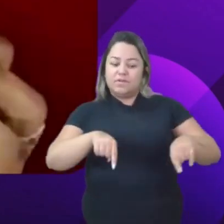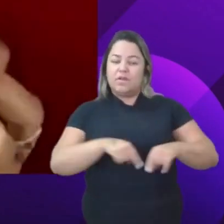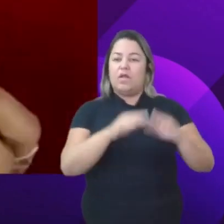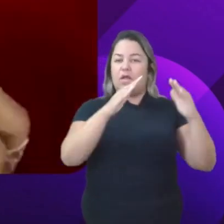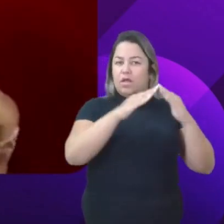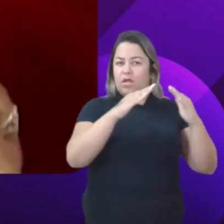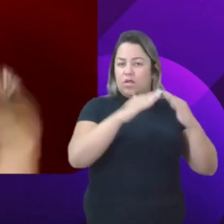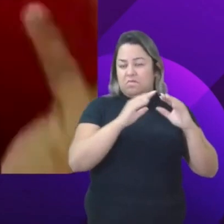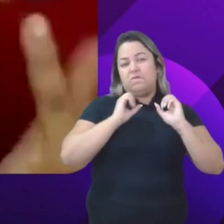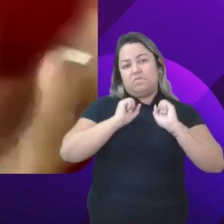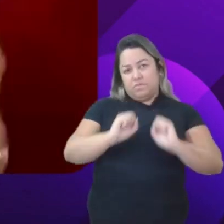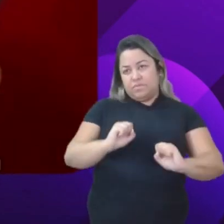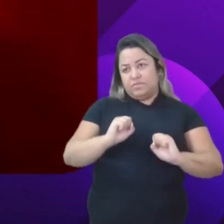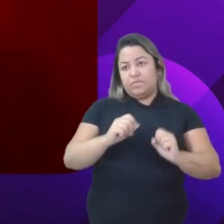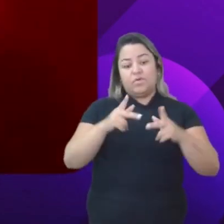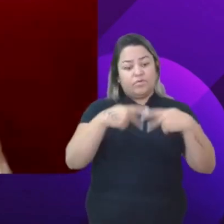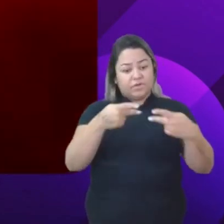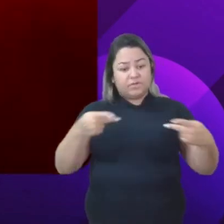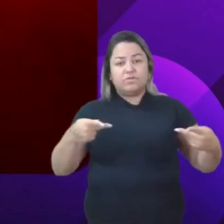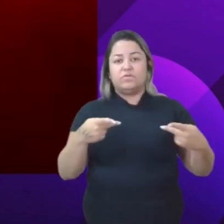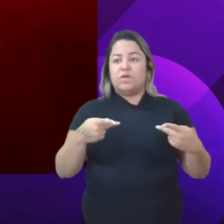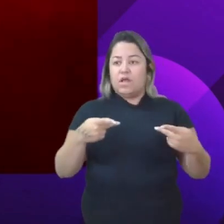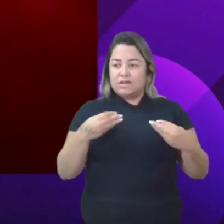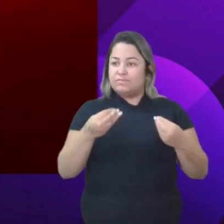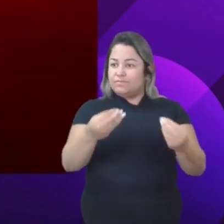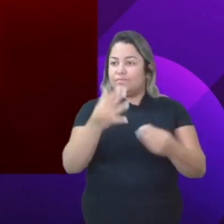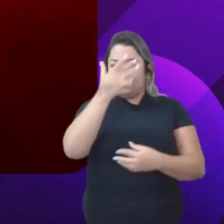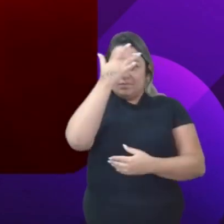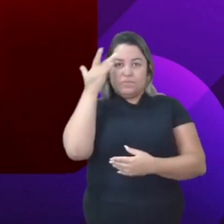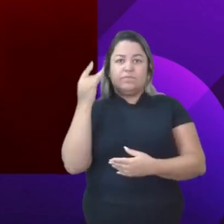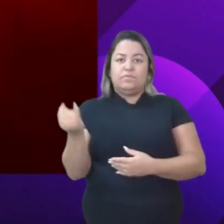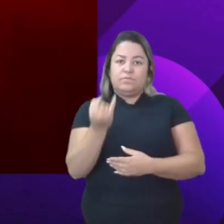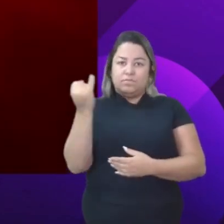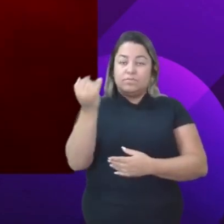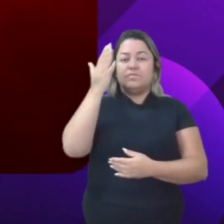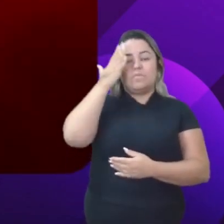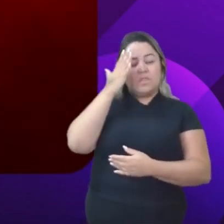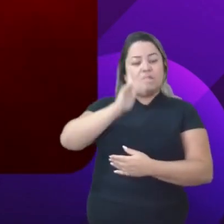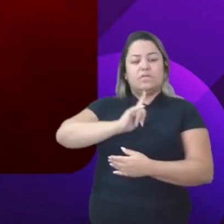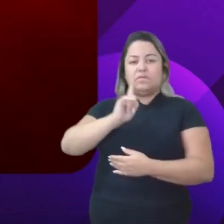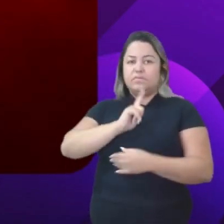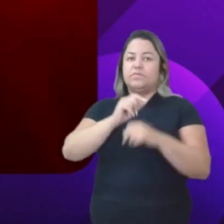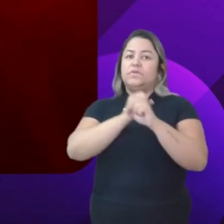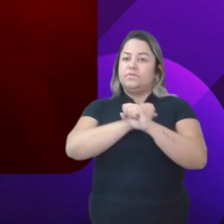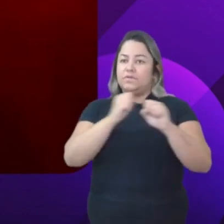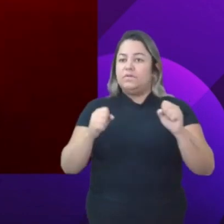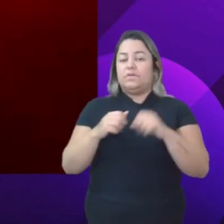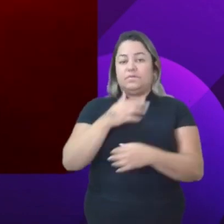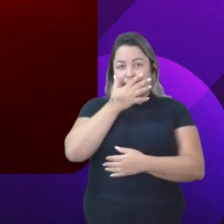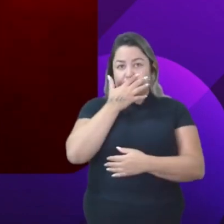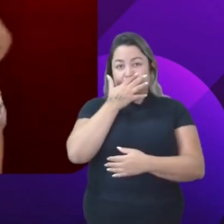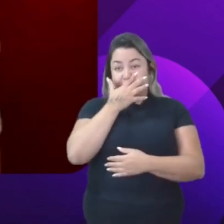casas, ou a gente pode presentear as pessoas. A importância de nós sabermos que existem possibilidades onde